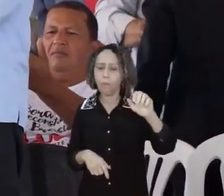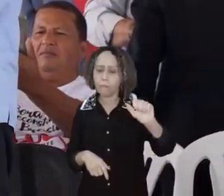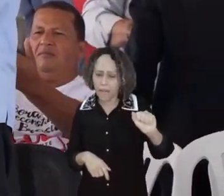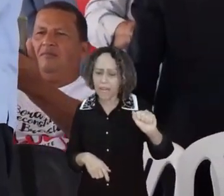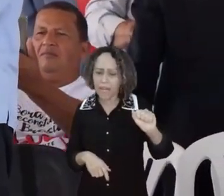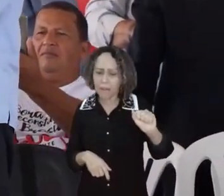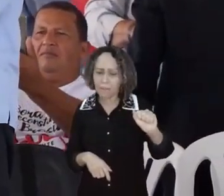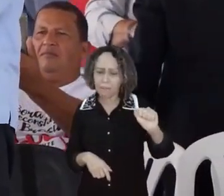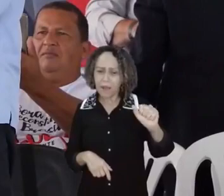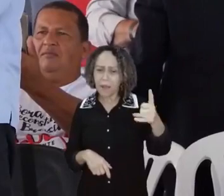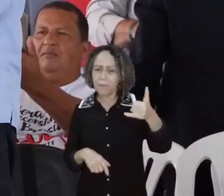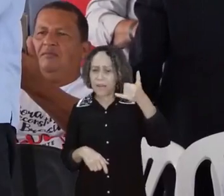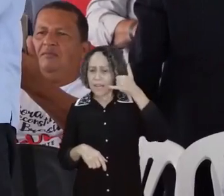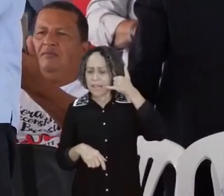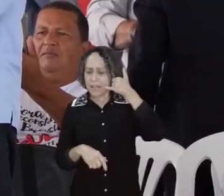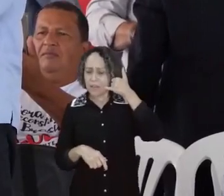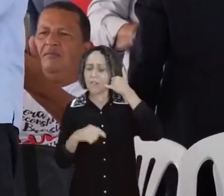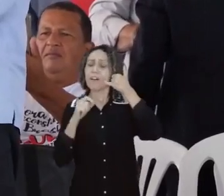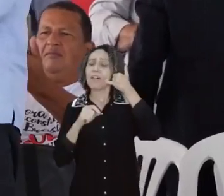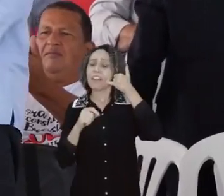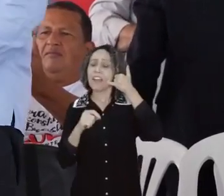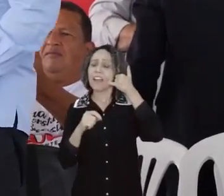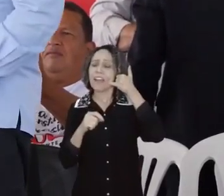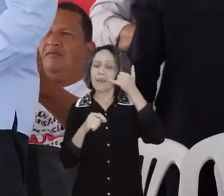dos brasileiros que estão comprando aqui.